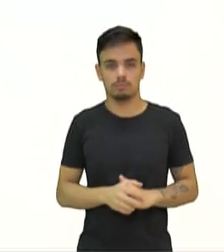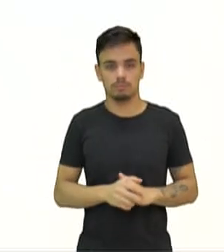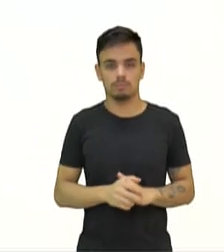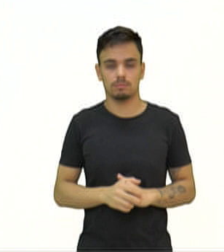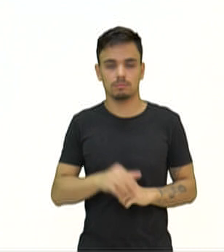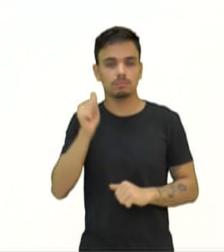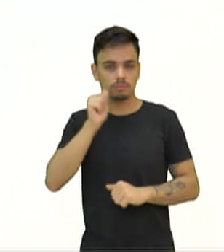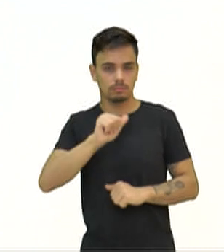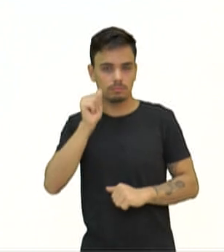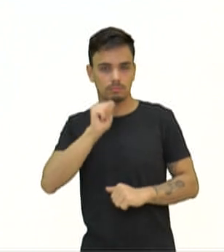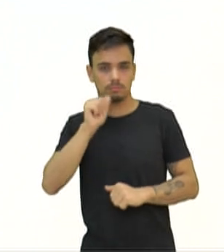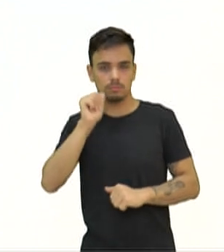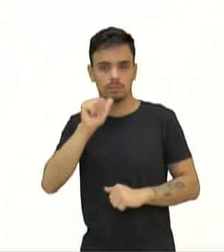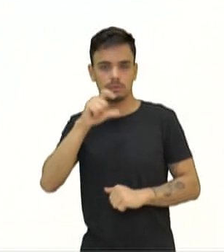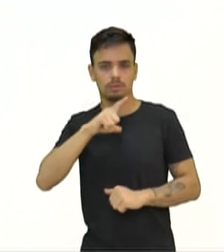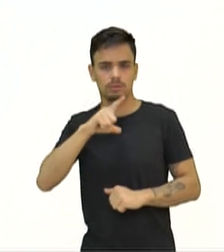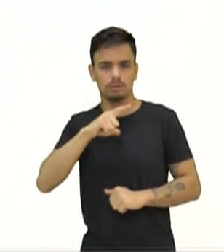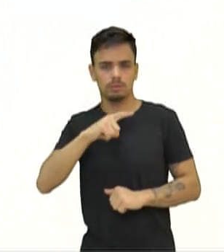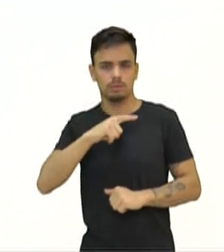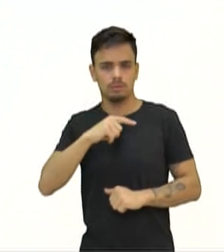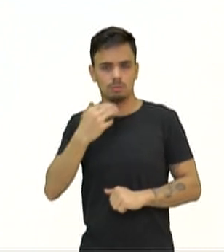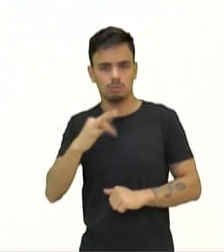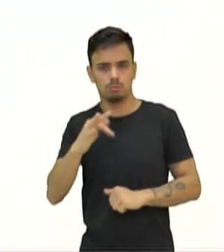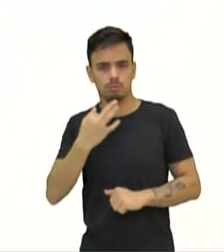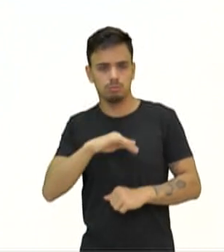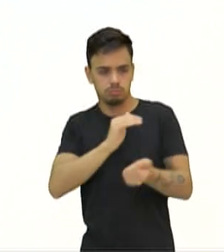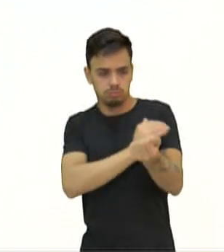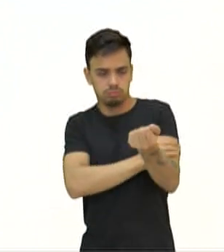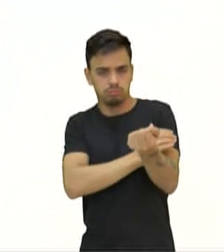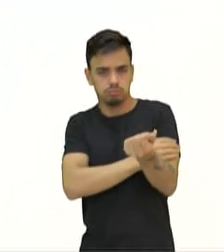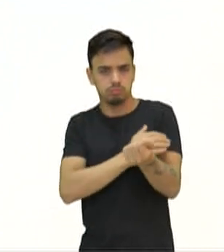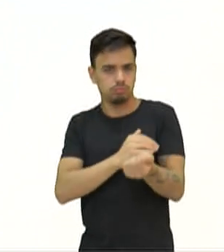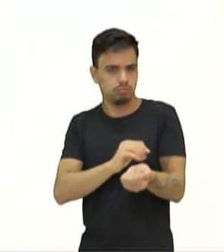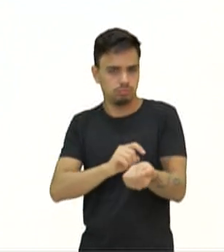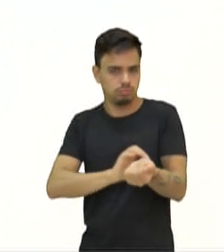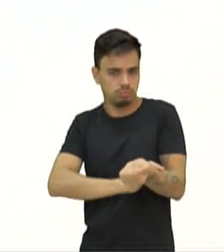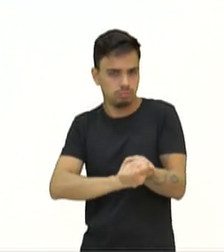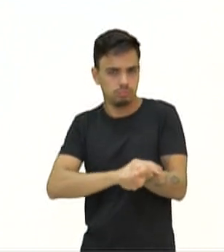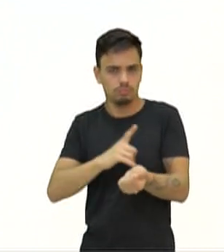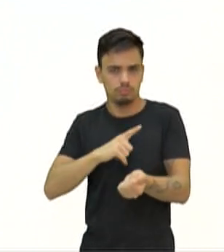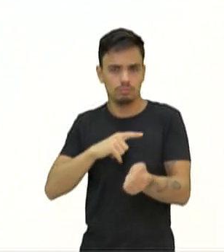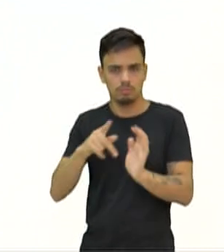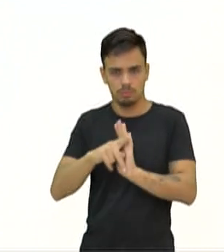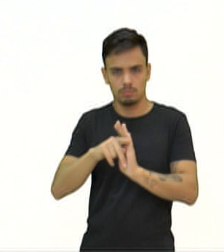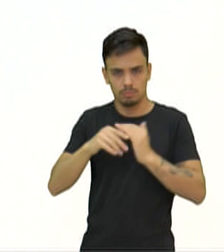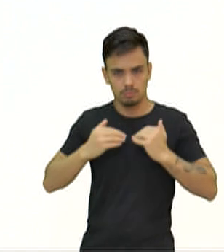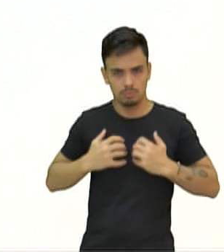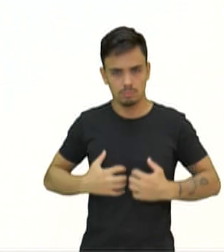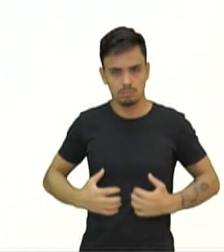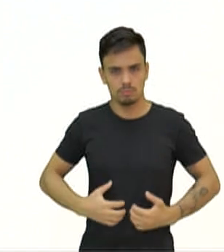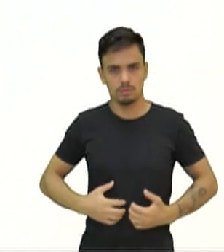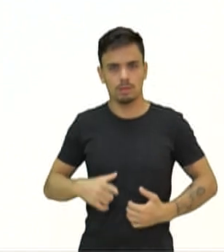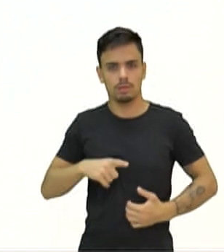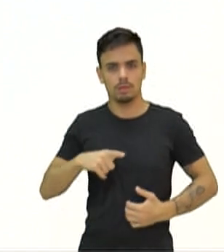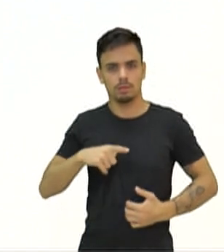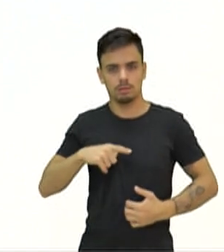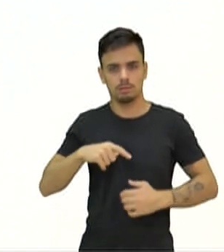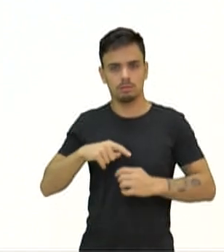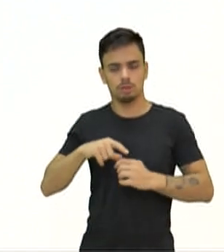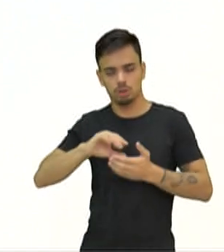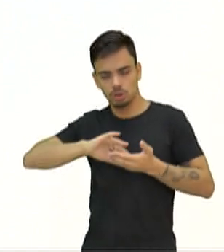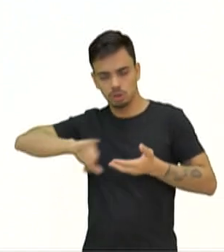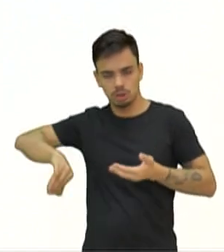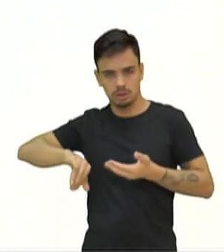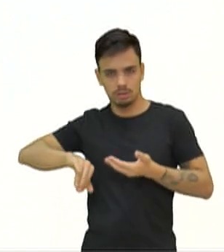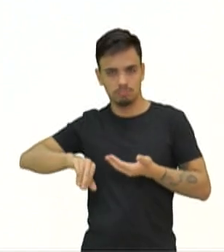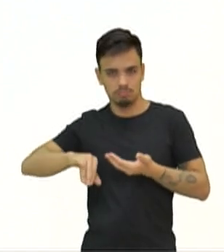A mulher passa a ter contrações musculares, as contrações do músculo uterino, né? Começa a tentar expulsar